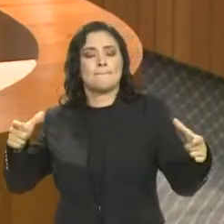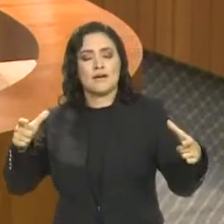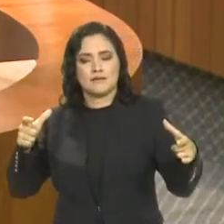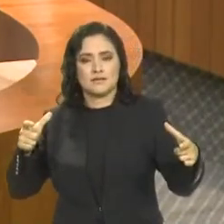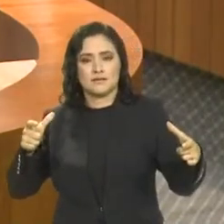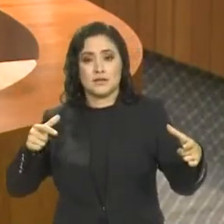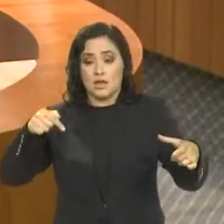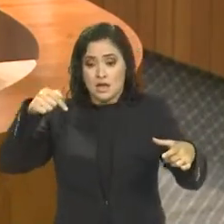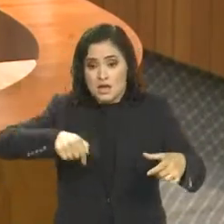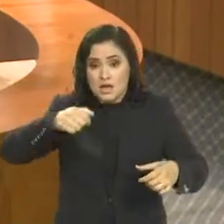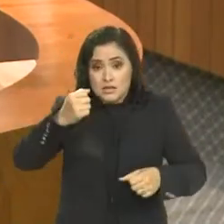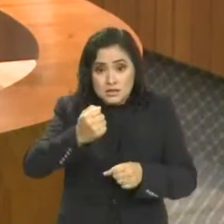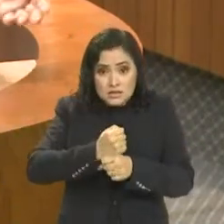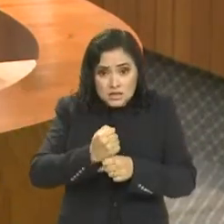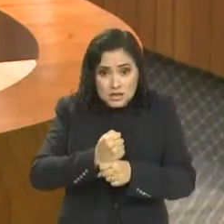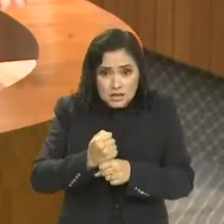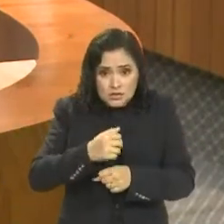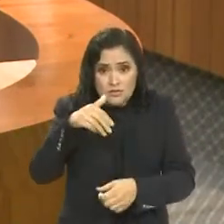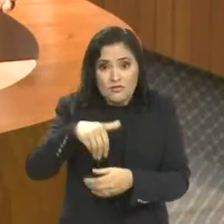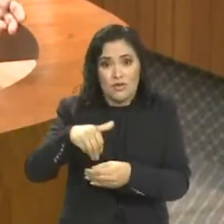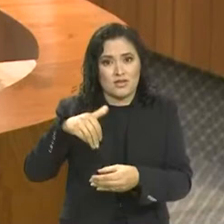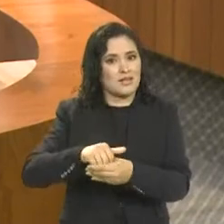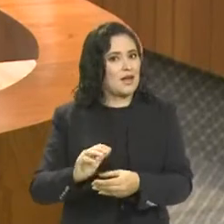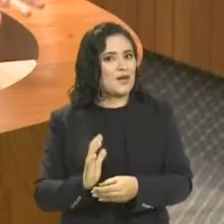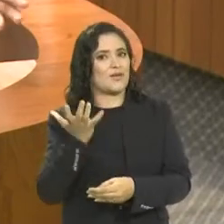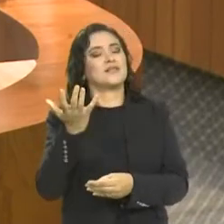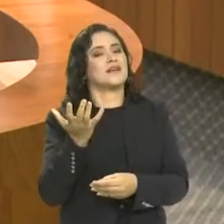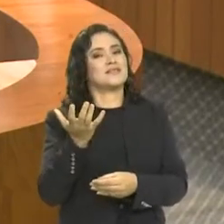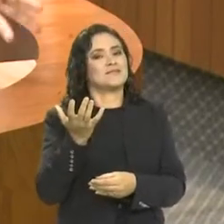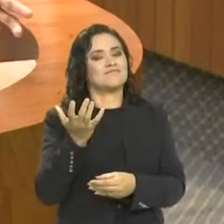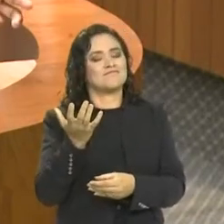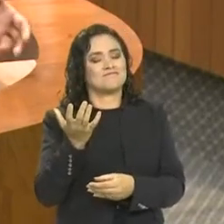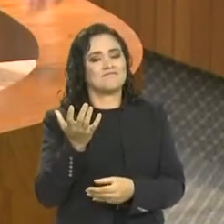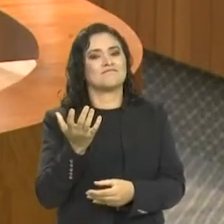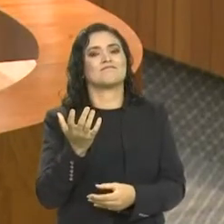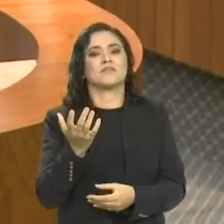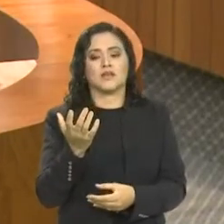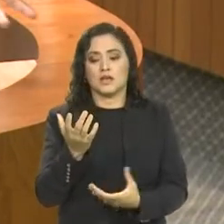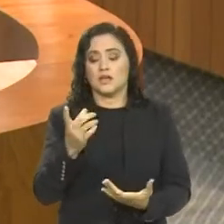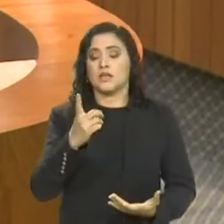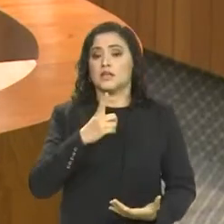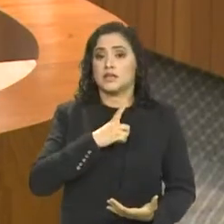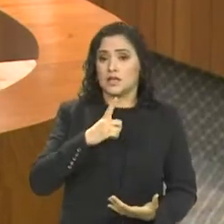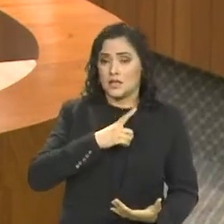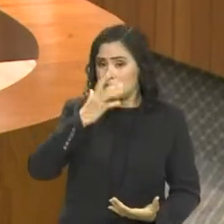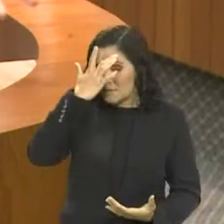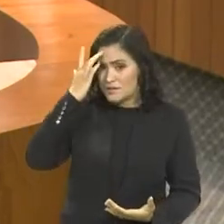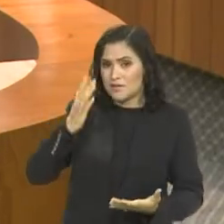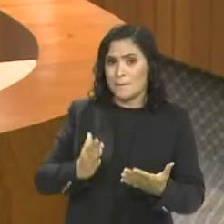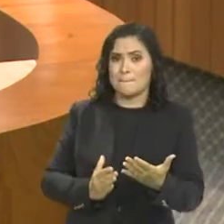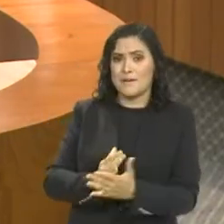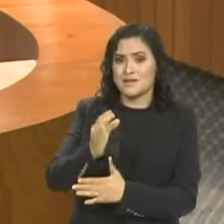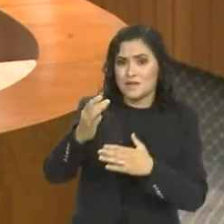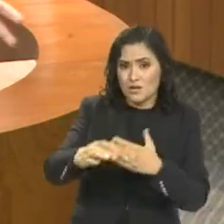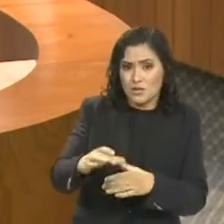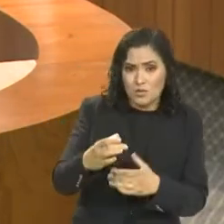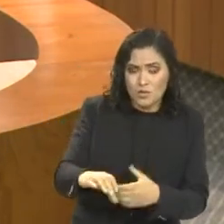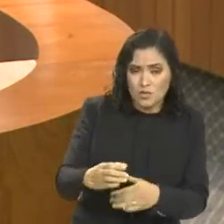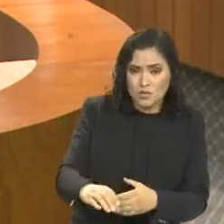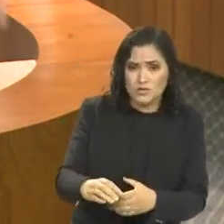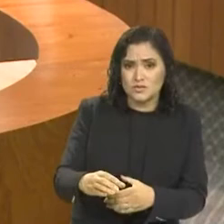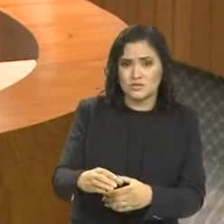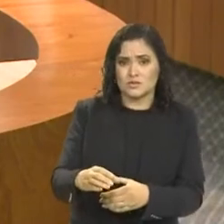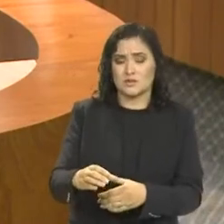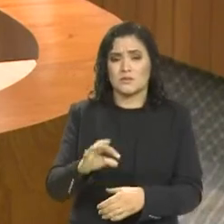eleição, se nós temos muitos aprovados no concurso da Polícia Militar, da Polícia Civil, da AGED, do IPREV,